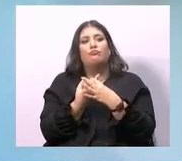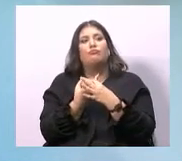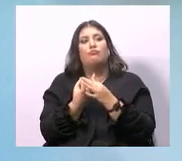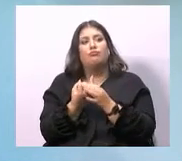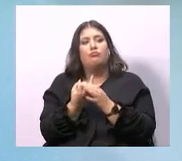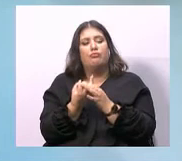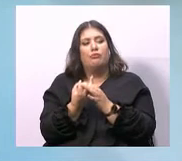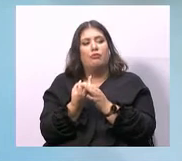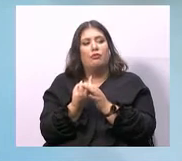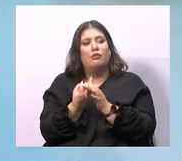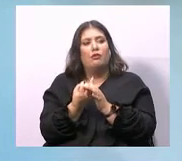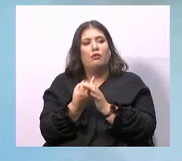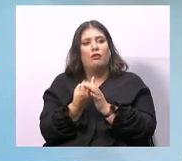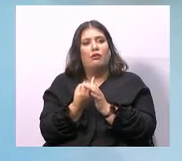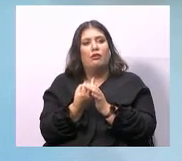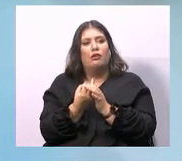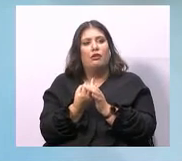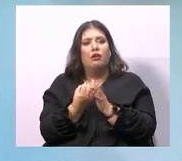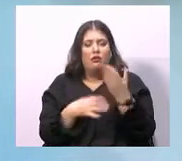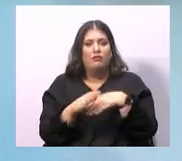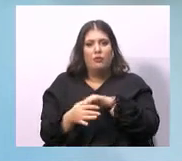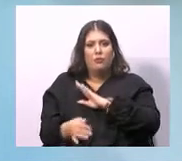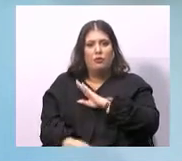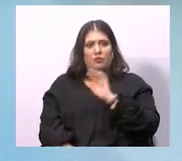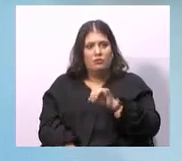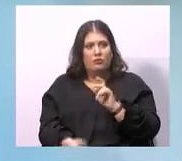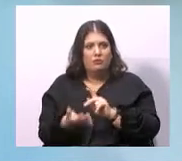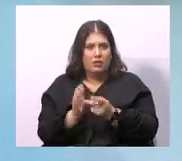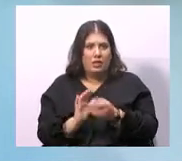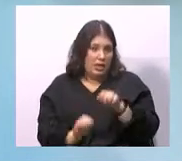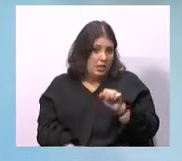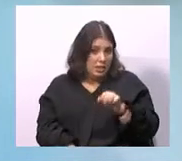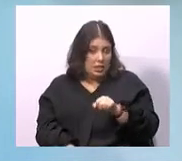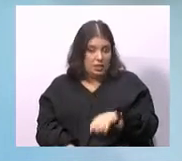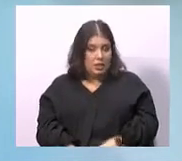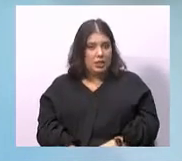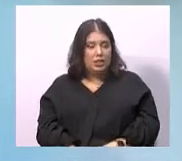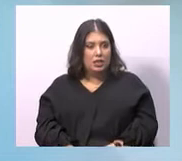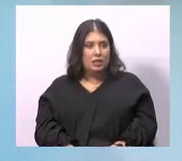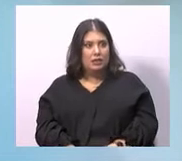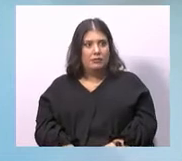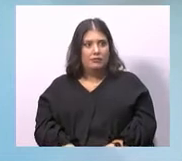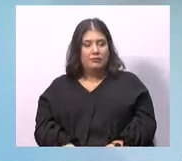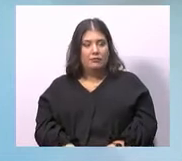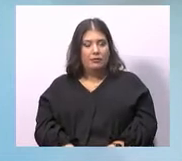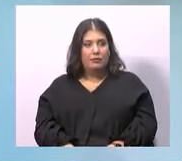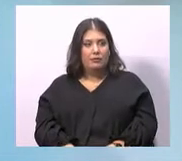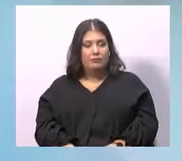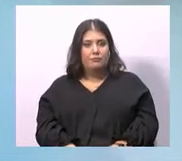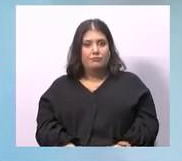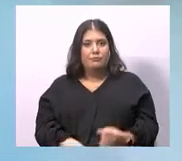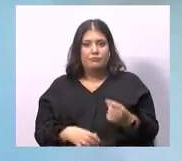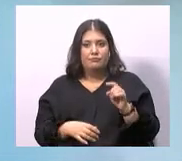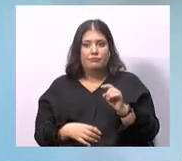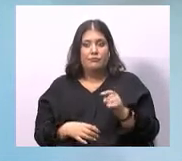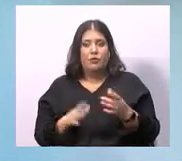dedos. Portanto, Sr. Doutor, propositadamente, não é? Sim, é uma das técnicas cirúrgicas de fusão, é uma artrodese. Pronto, além de